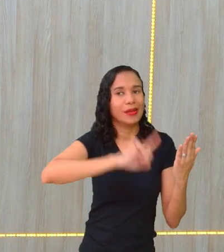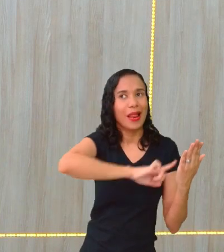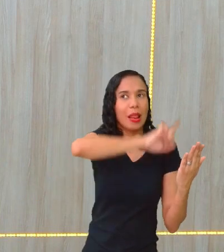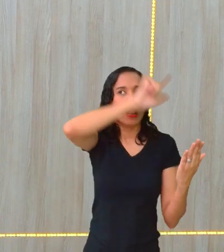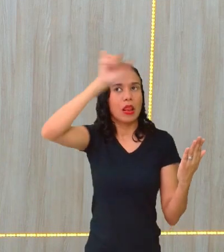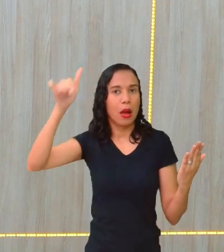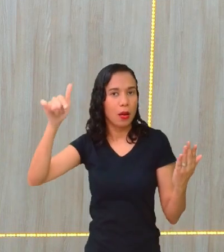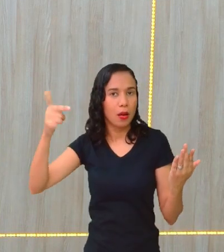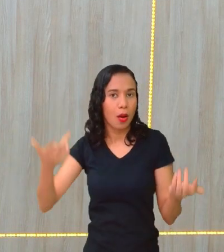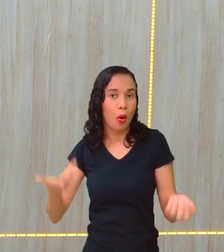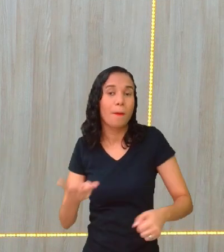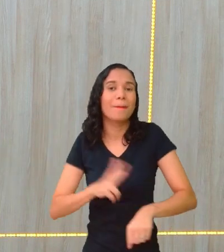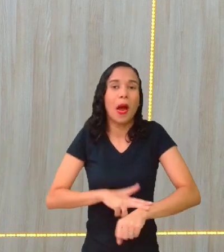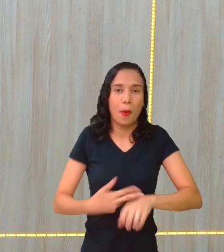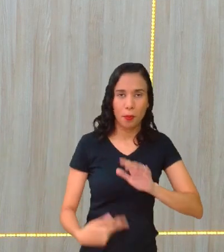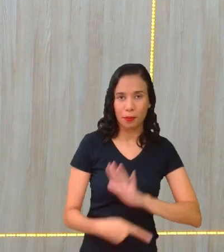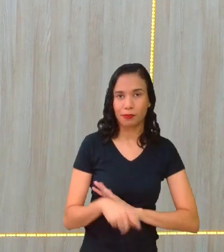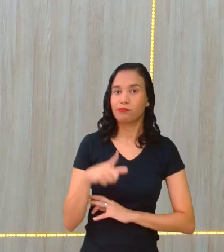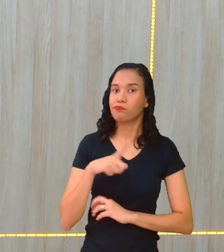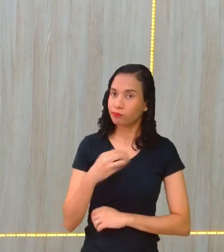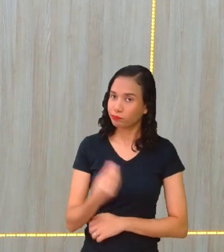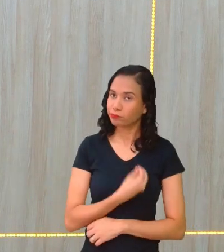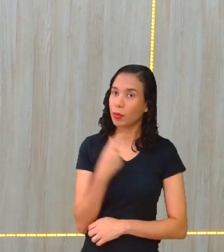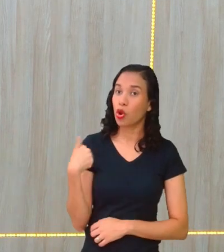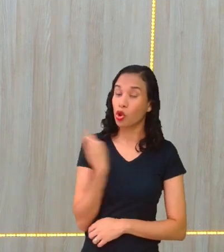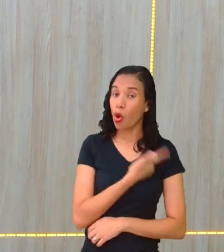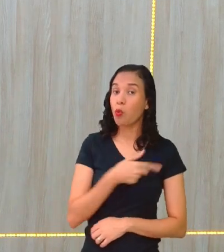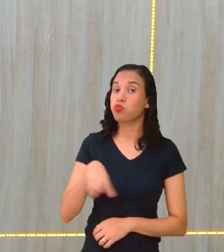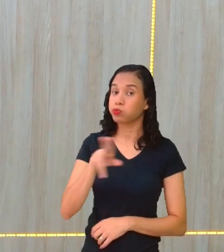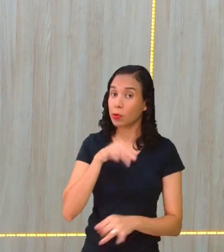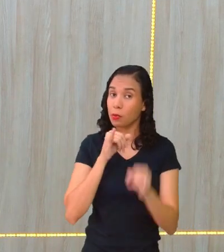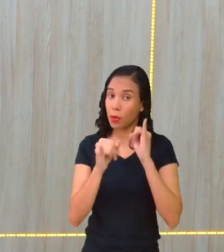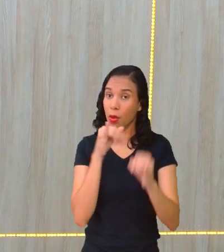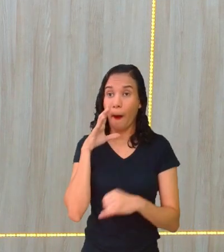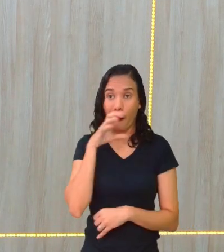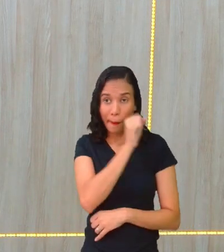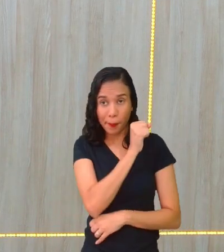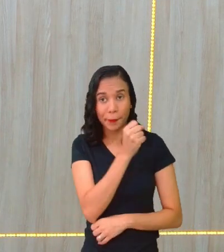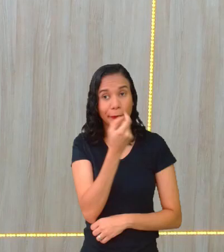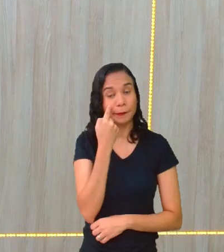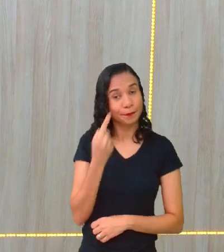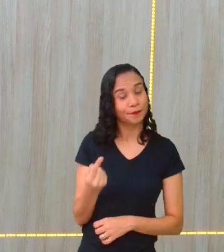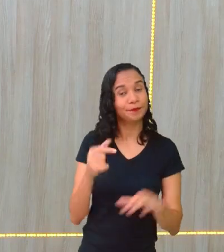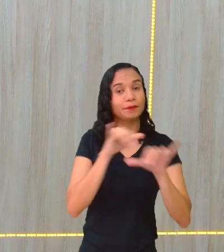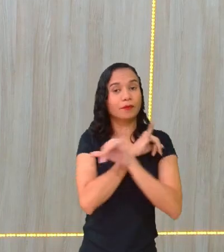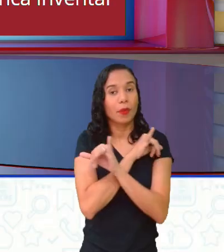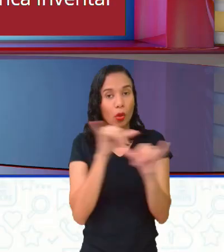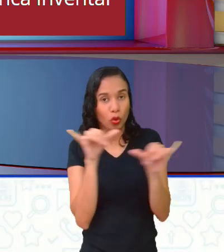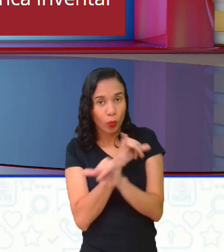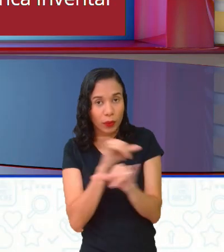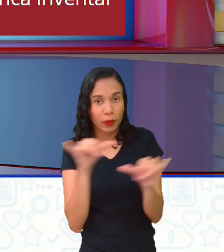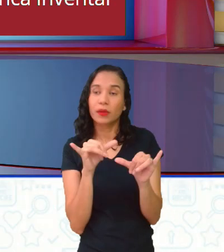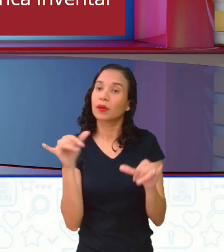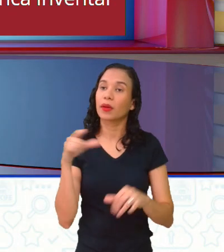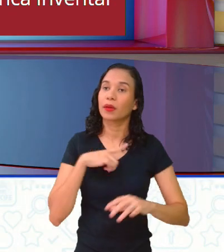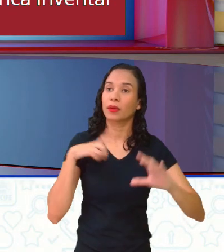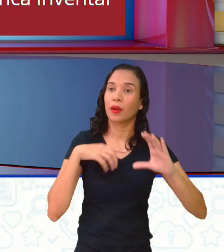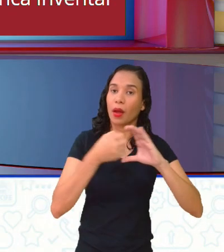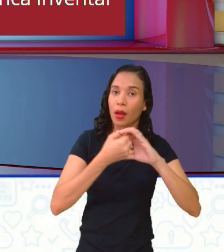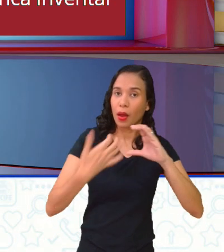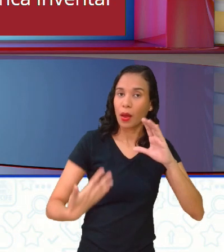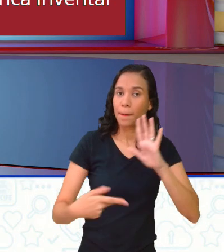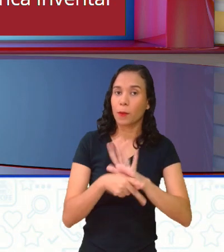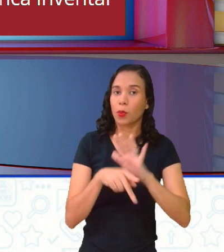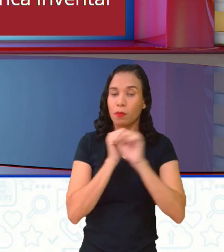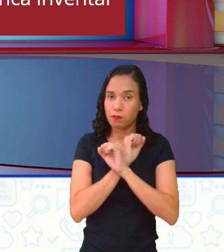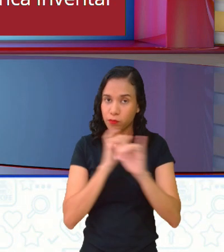tempo real, praticamente, né? Já que a gente usa a internet com bastante velocidade. A notícia, ela, por ter caráter